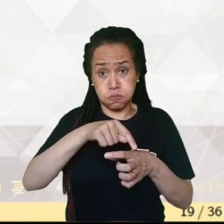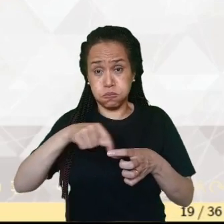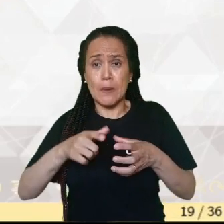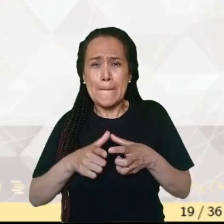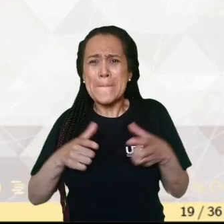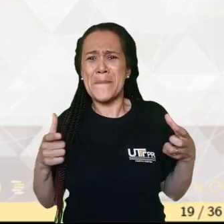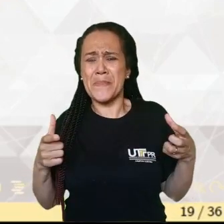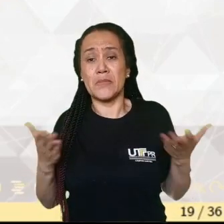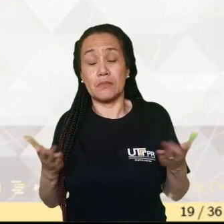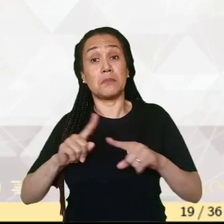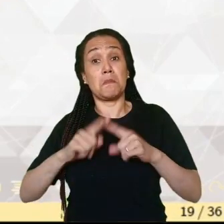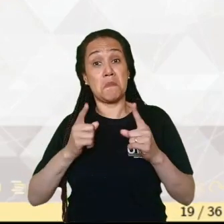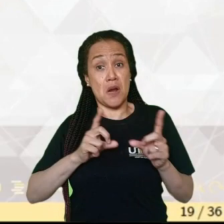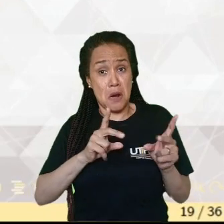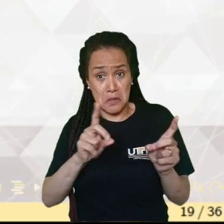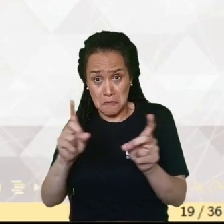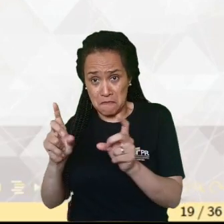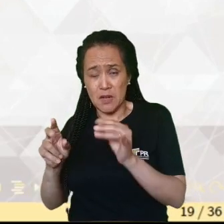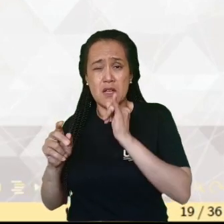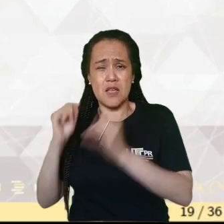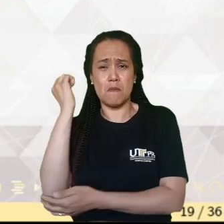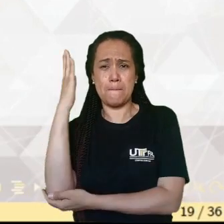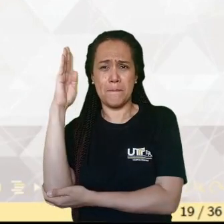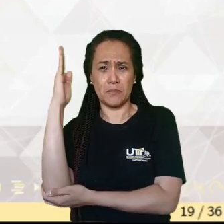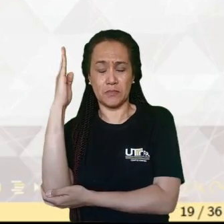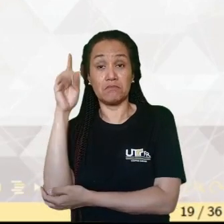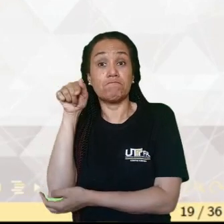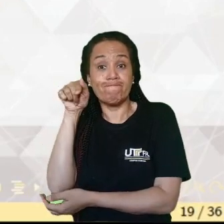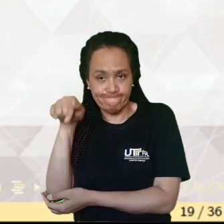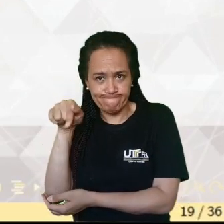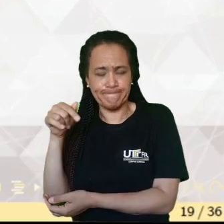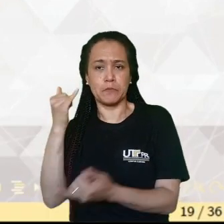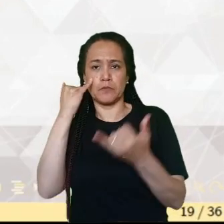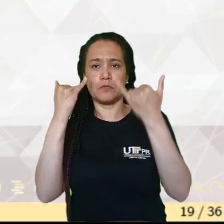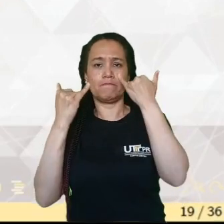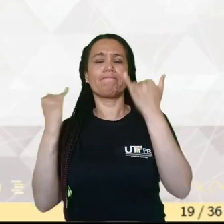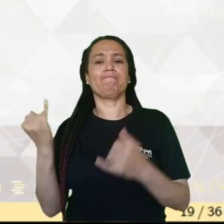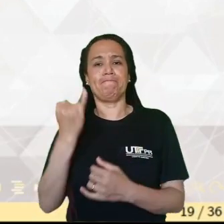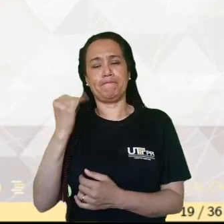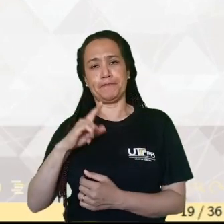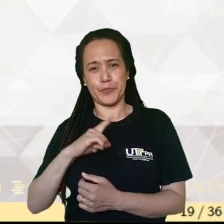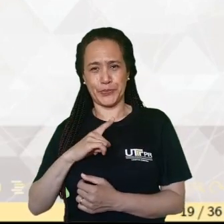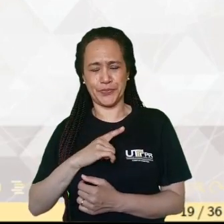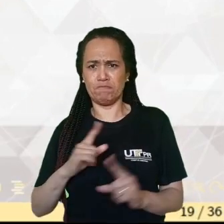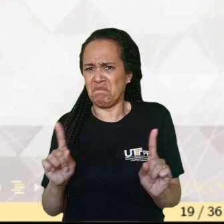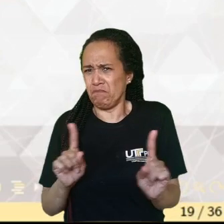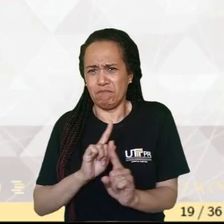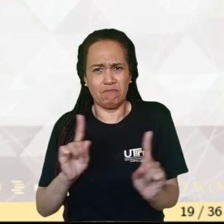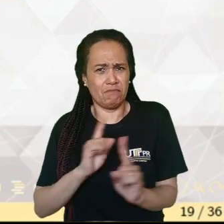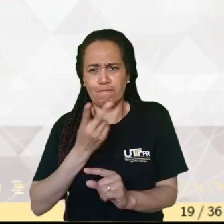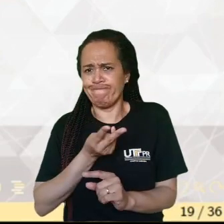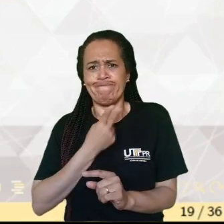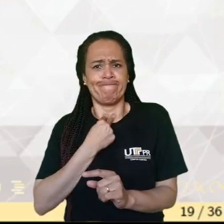uma venda, vamos dizer assim, de madeira, aquela informação é importante. né? Então você não pode retirar, porque